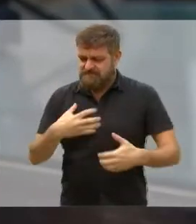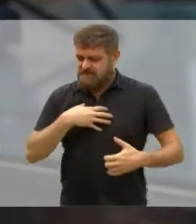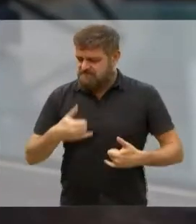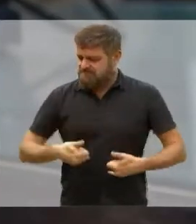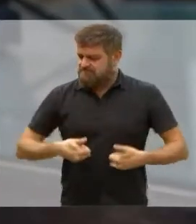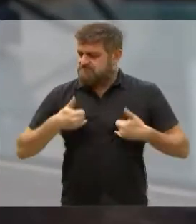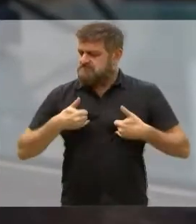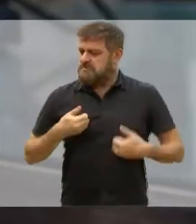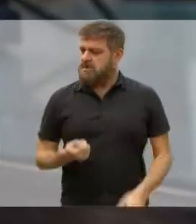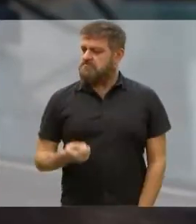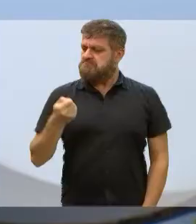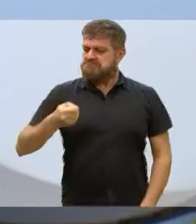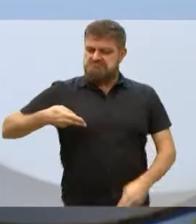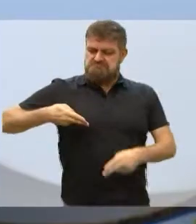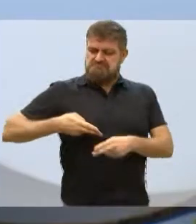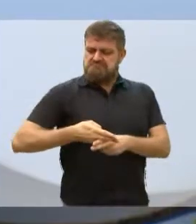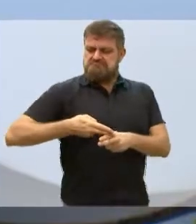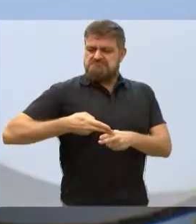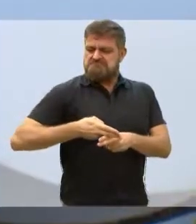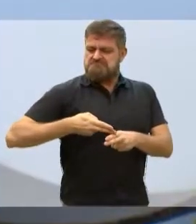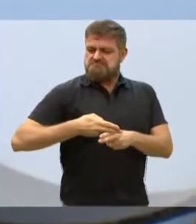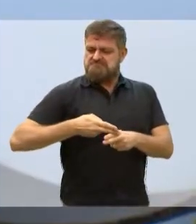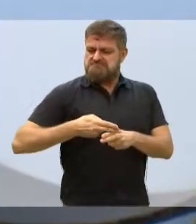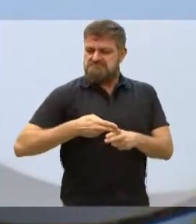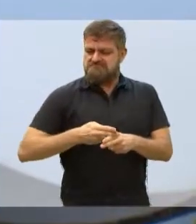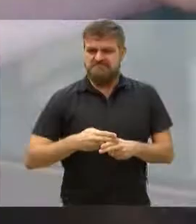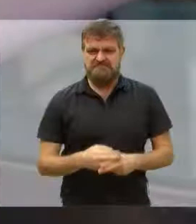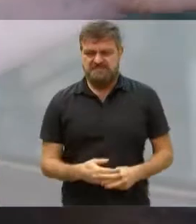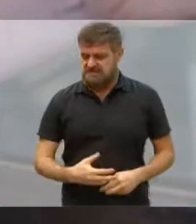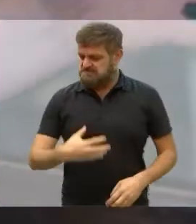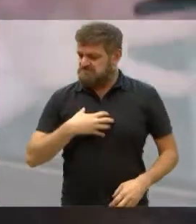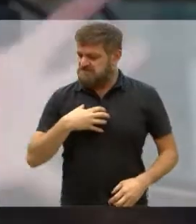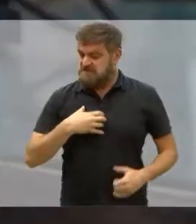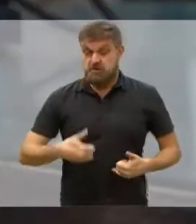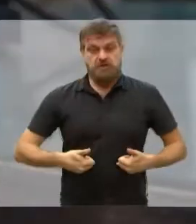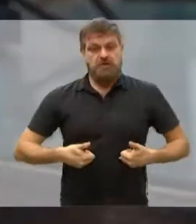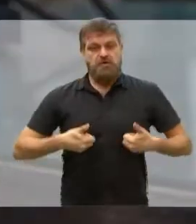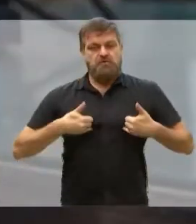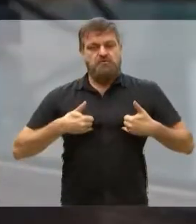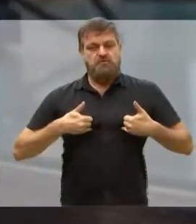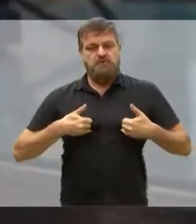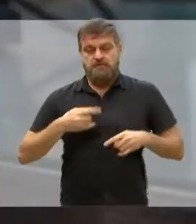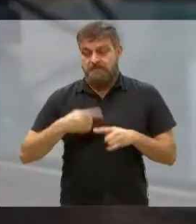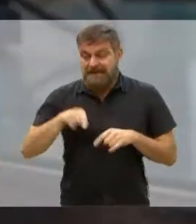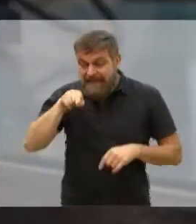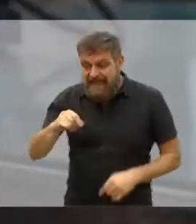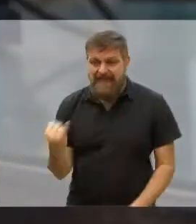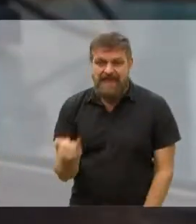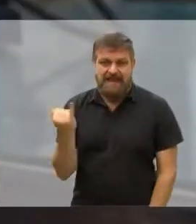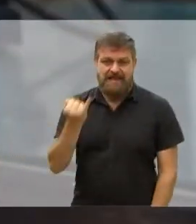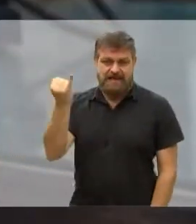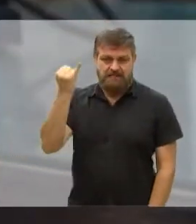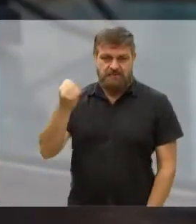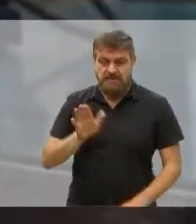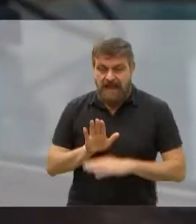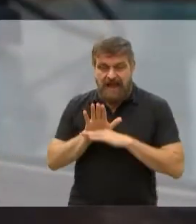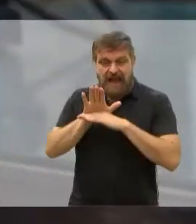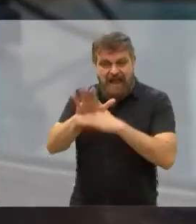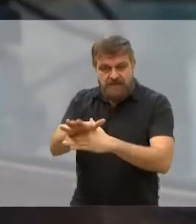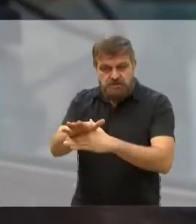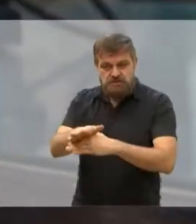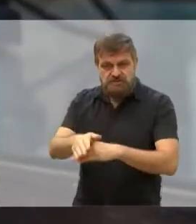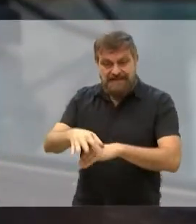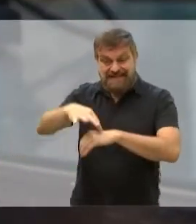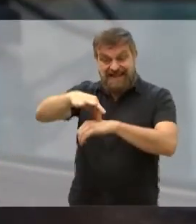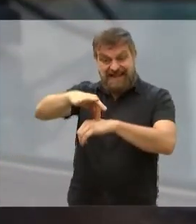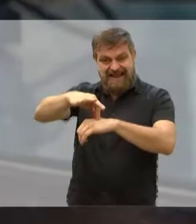tanto orgulho, com o peito cheio, com aquela faca, parecia que era um facão gigante na mão dele, porque era muito importante para ele poder ajudar